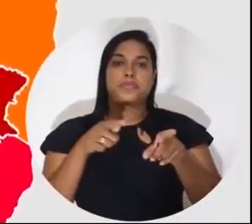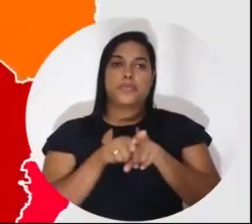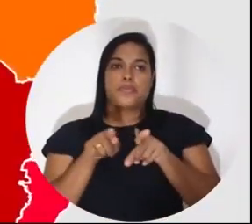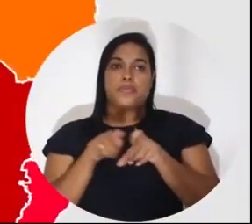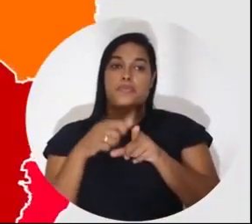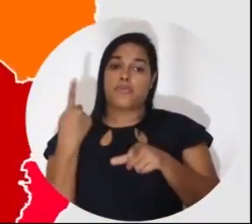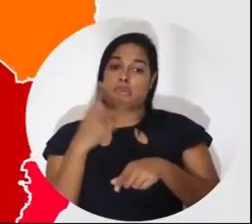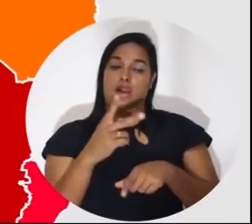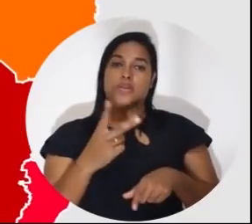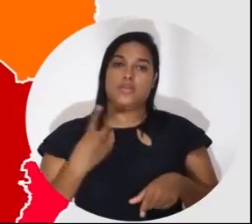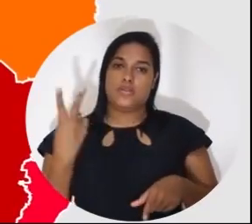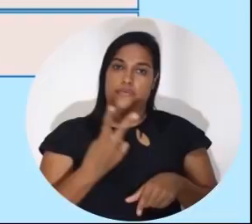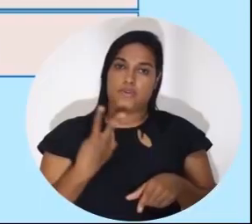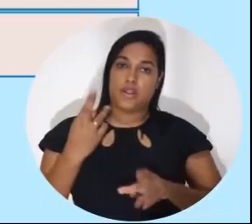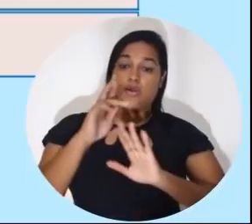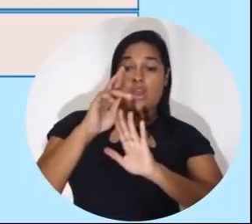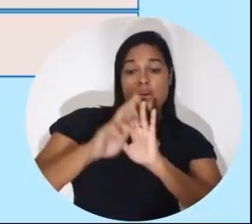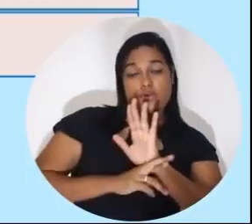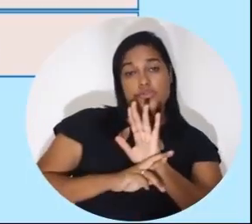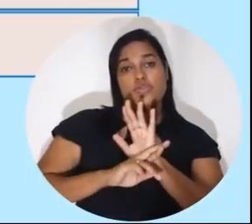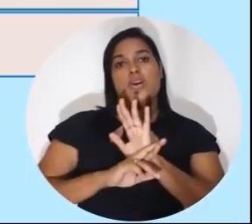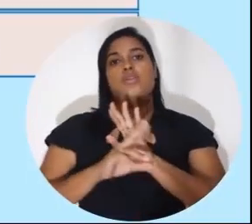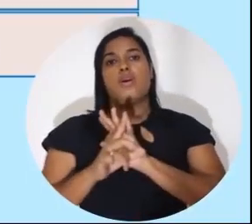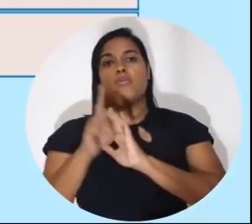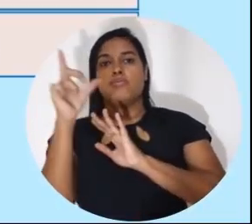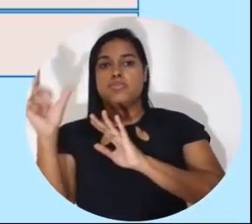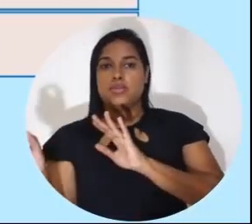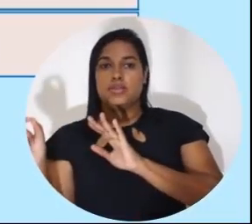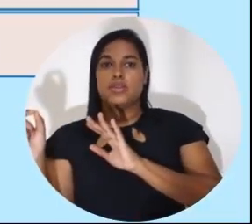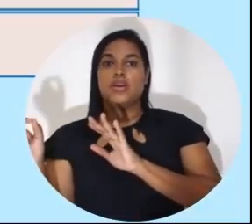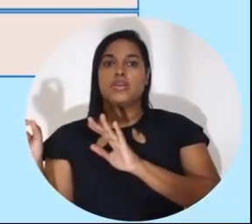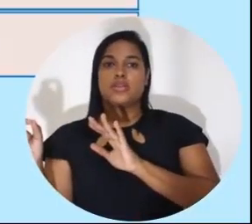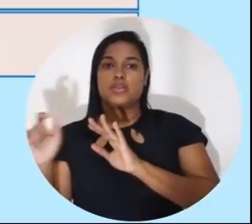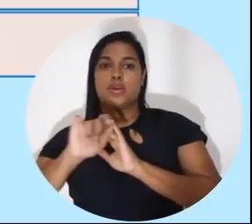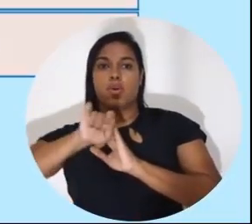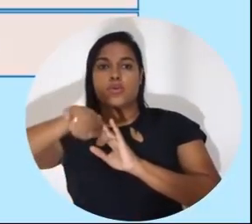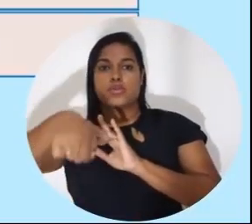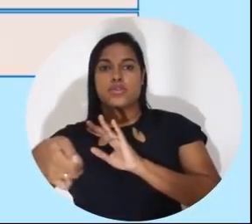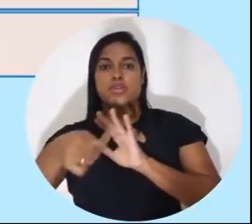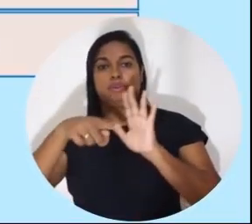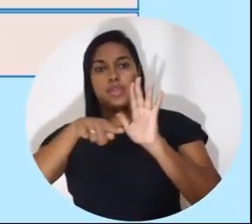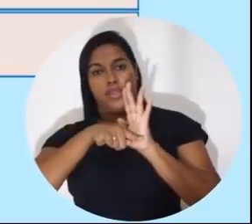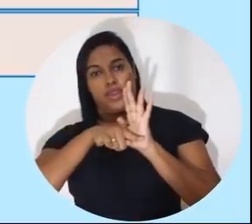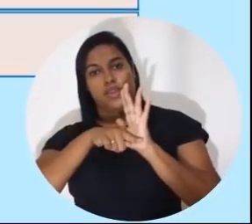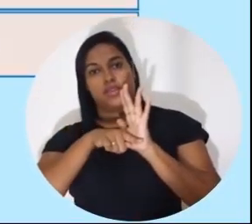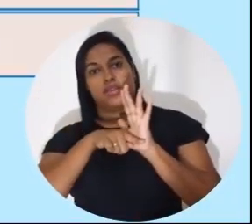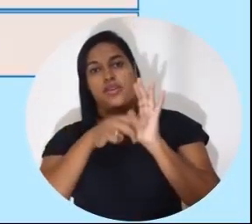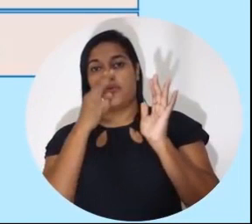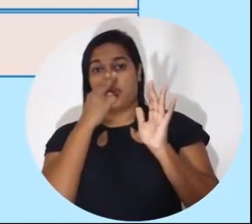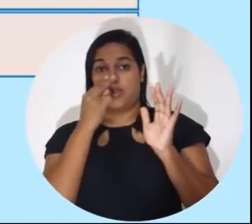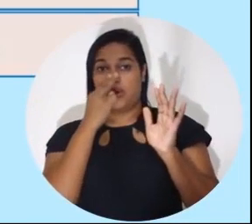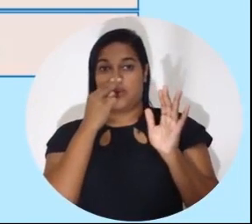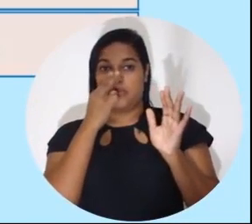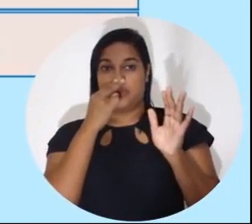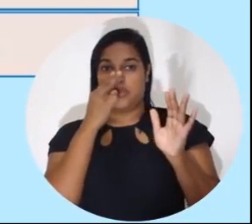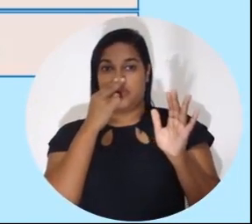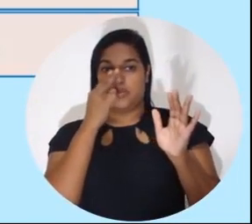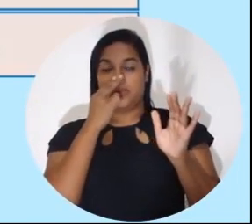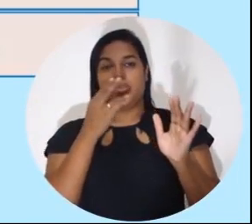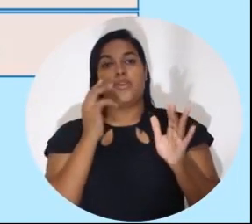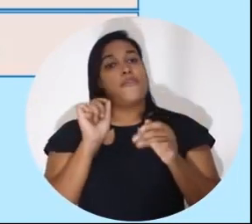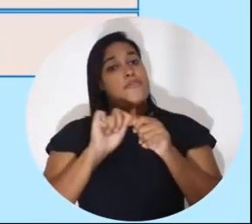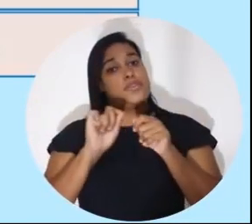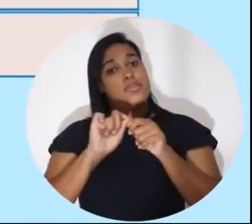essa transação é registrada na conta de saída com um sinal negativo. Da mesma forma que se